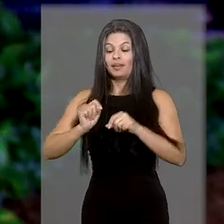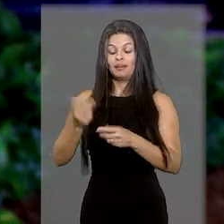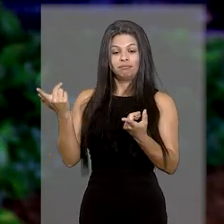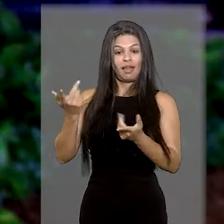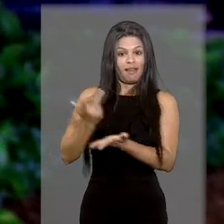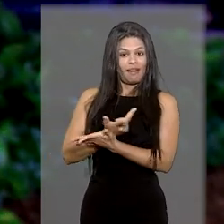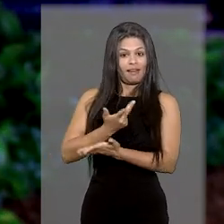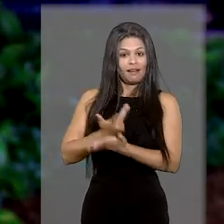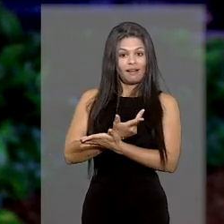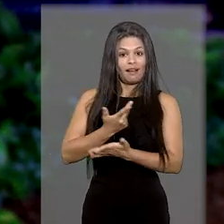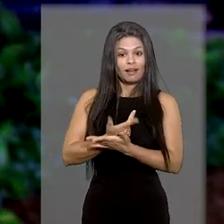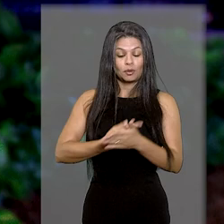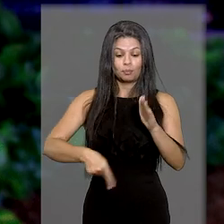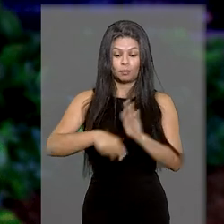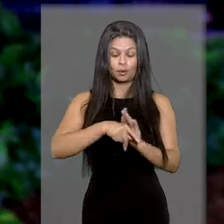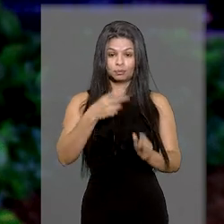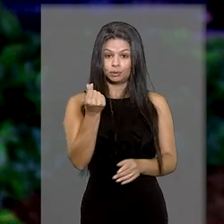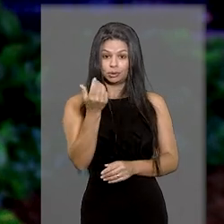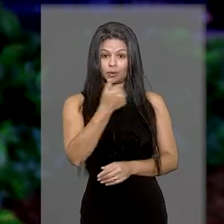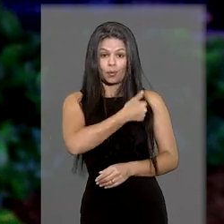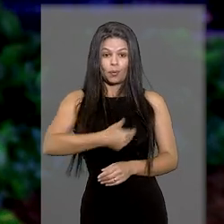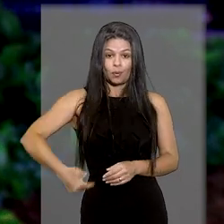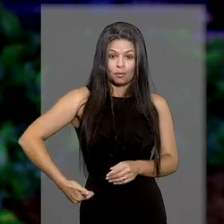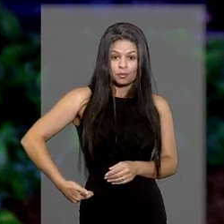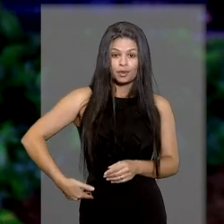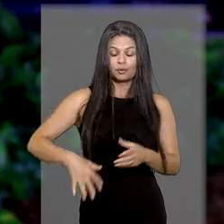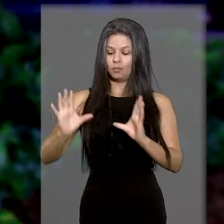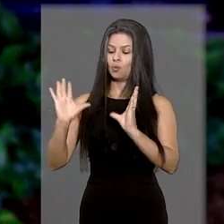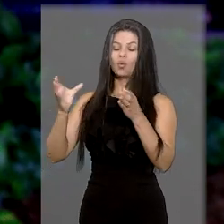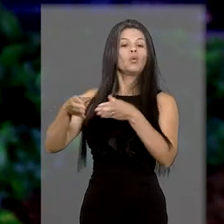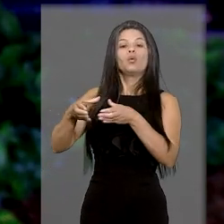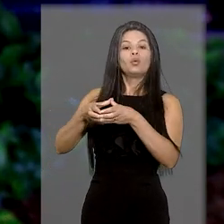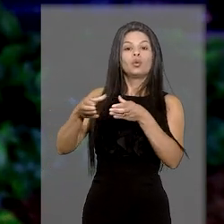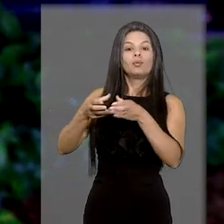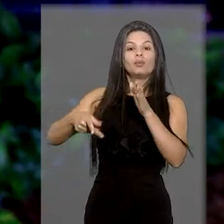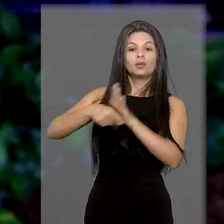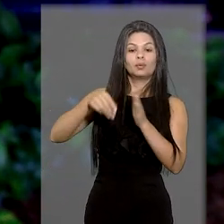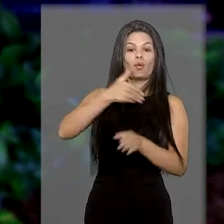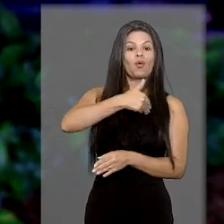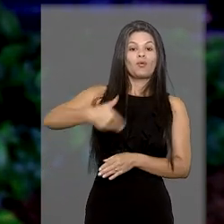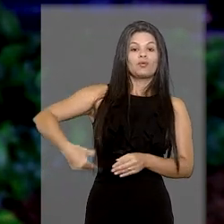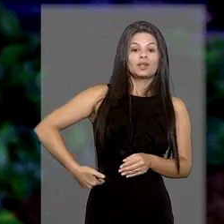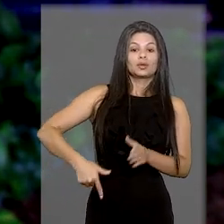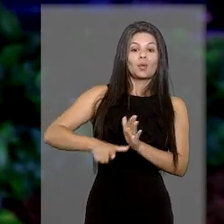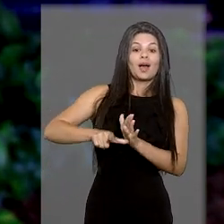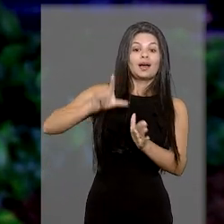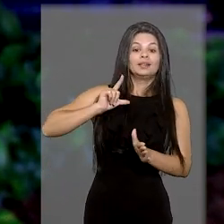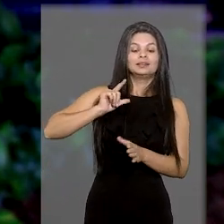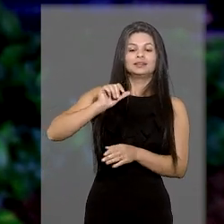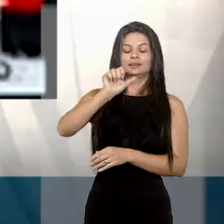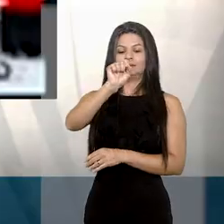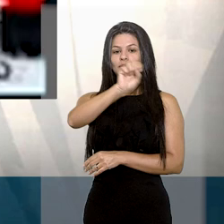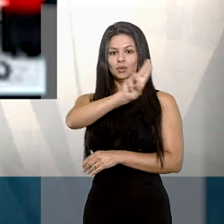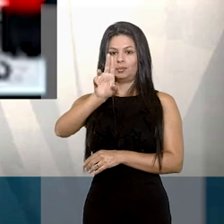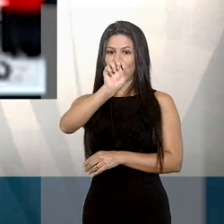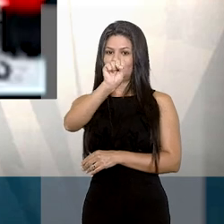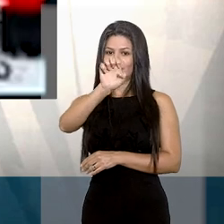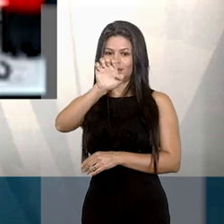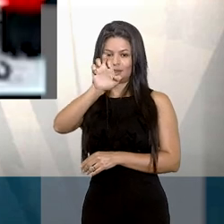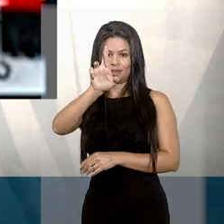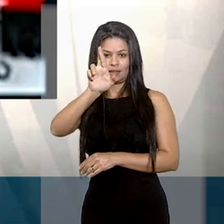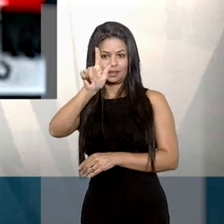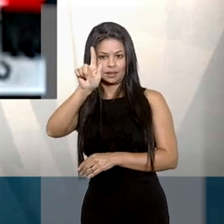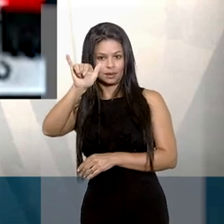desvios nos cofres públicos praticados por um grupo liderado pelo ex-governador Sérgio Cabral a